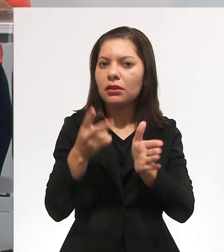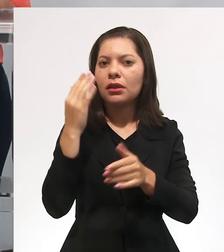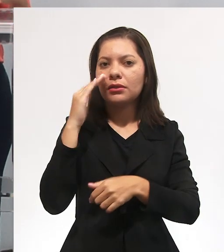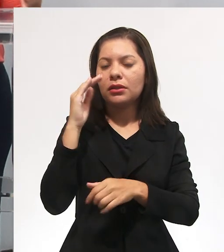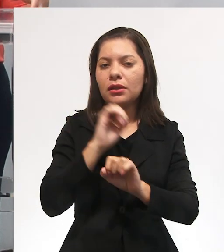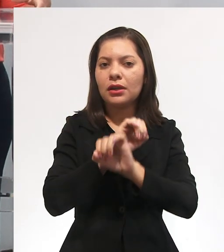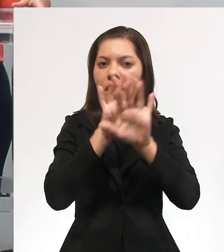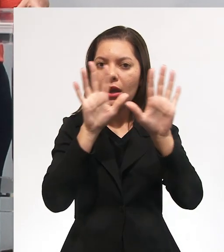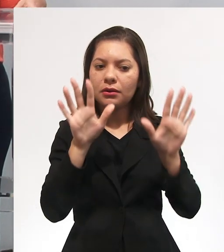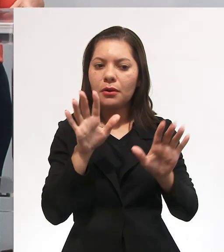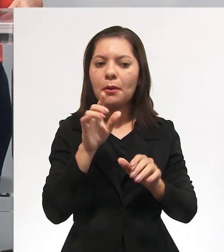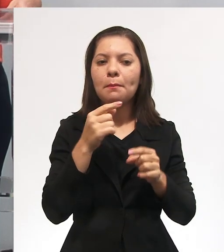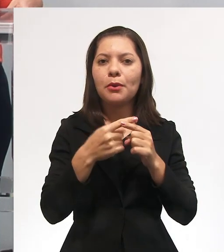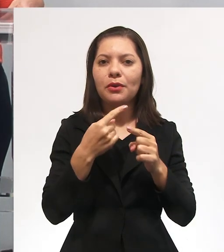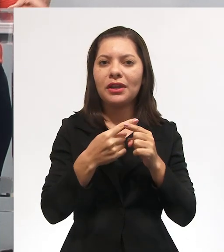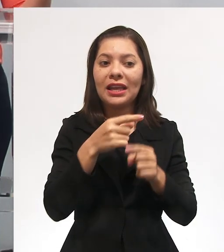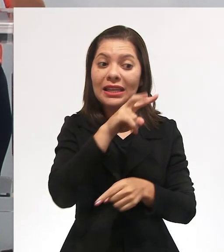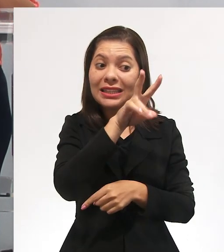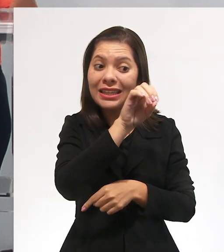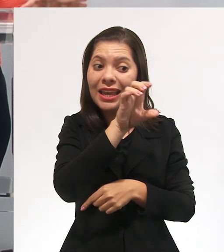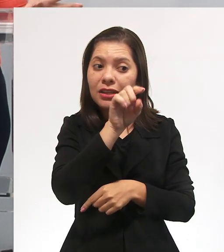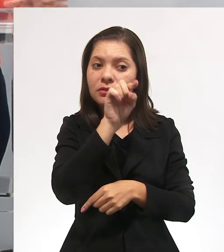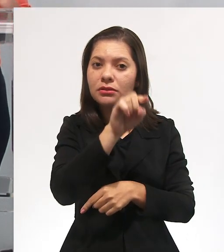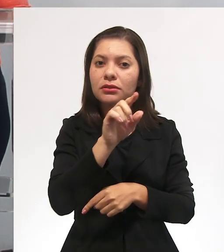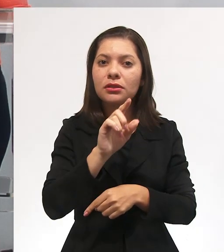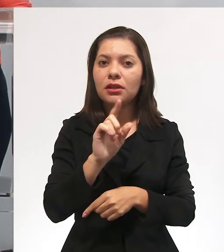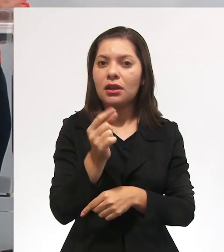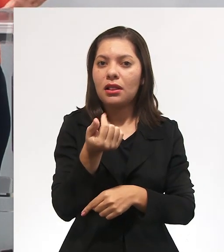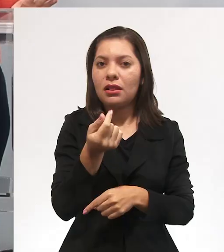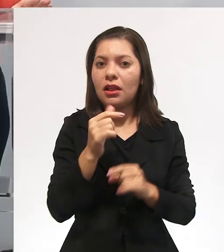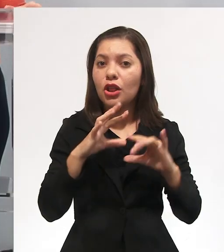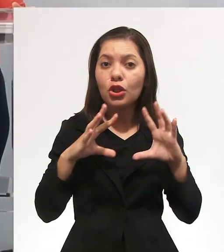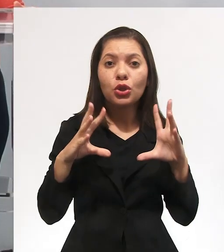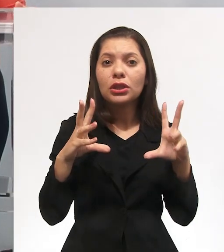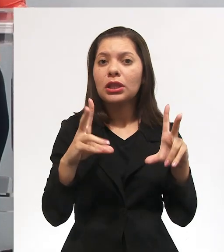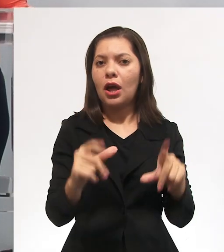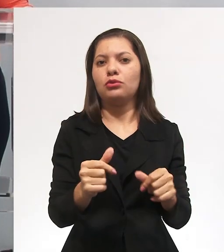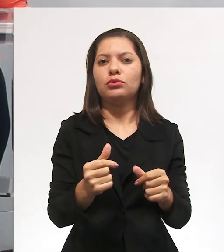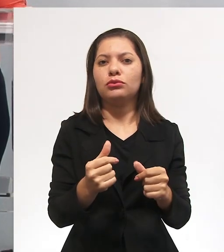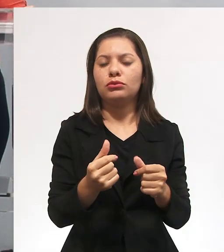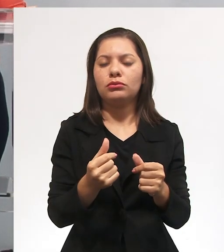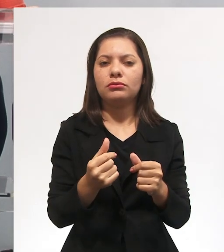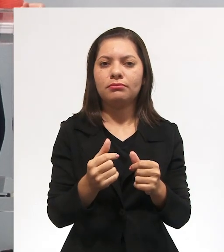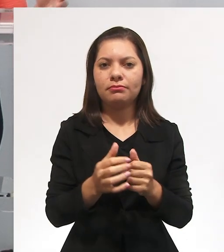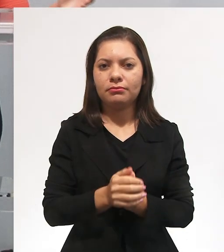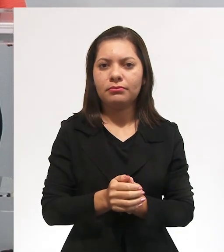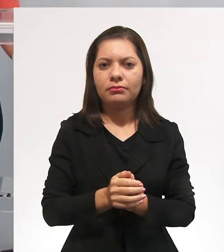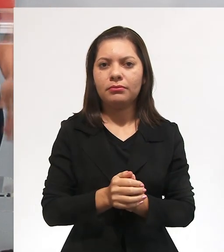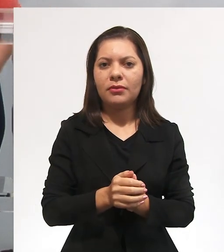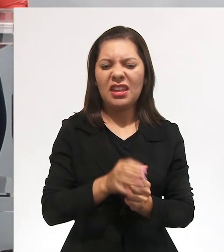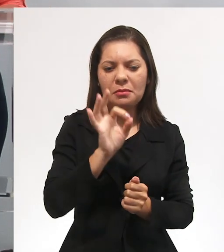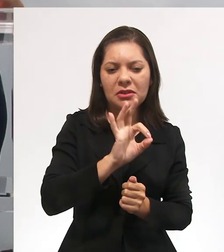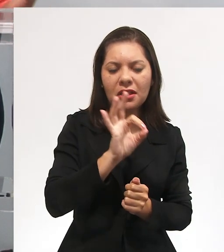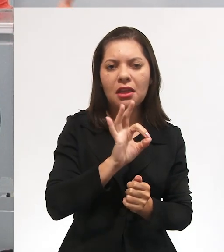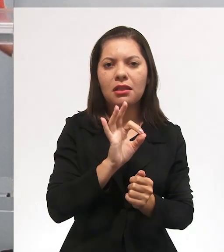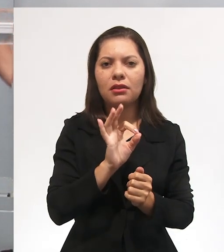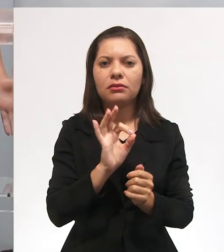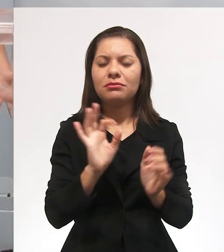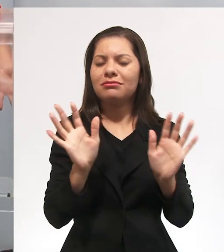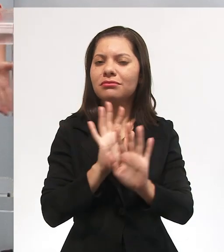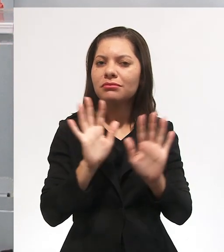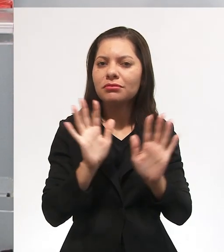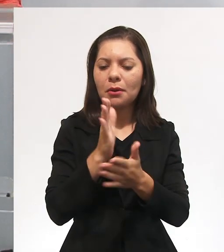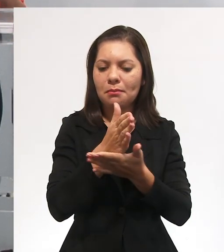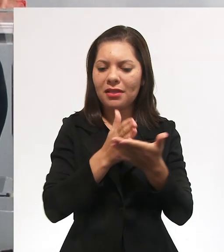estou falando do meu valor total, esse é o valor total que eu tenho. 500 é o valor cheio, né? Ele não representa uma porcentagem, ele não representa